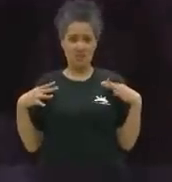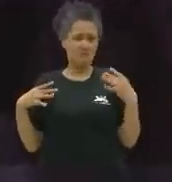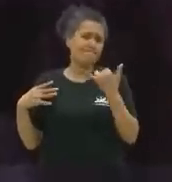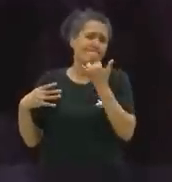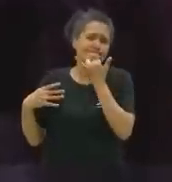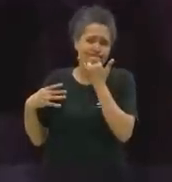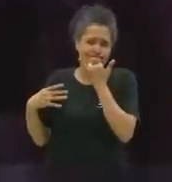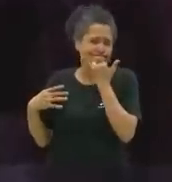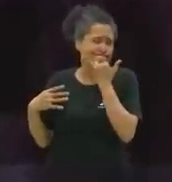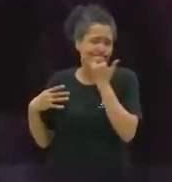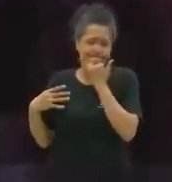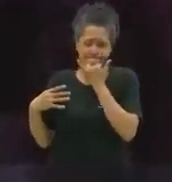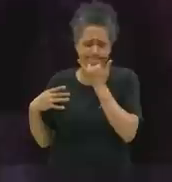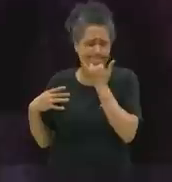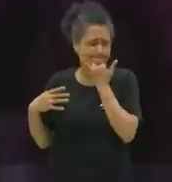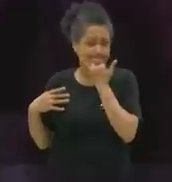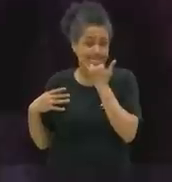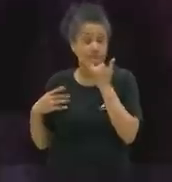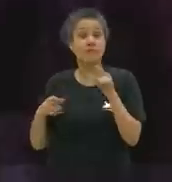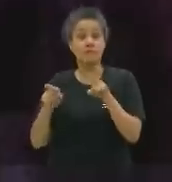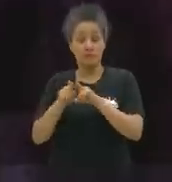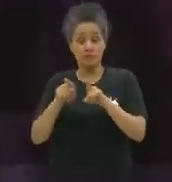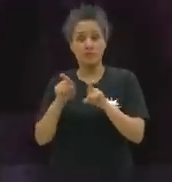Podemos resumir a Páscoa em chocolate.